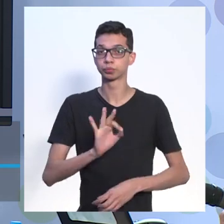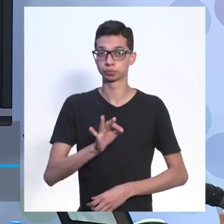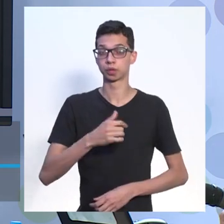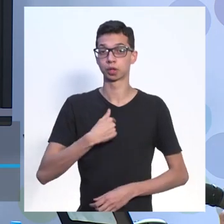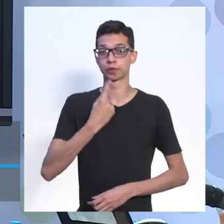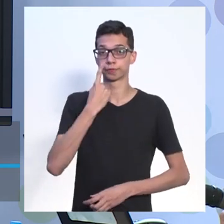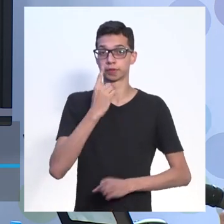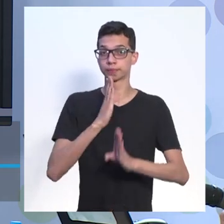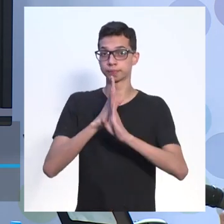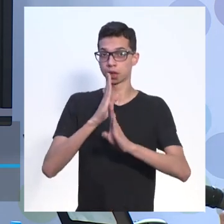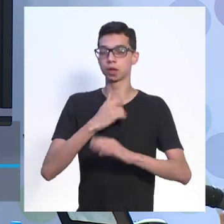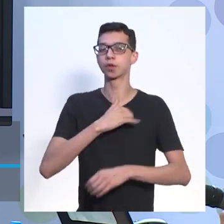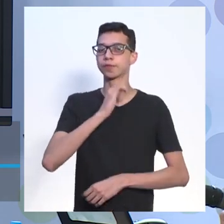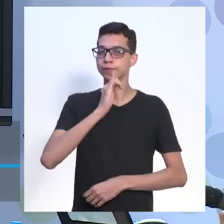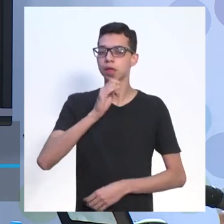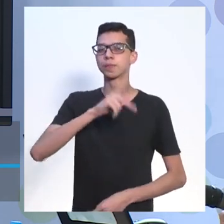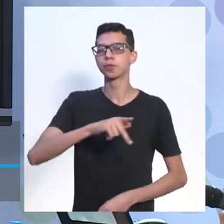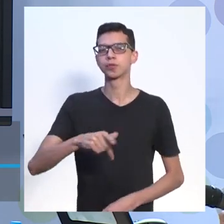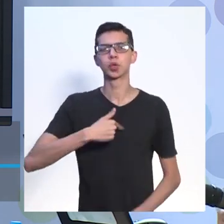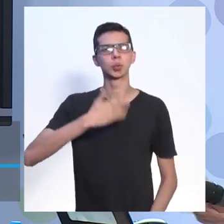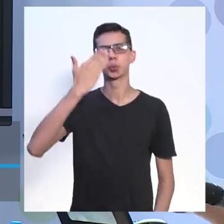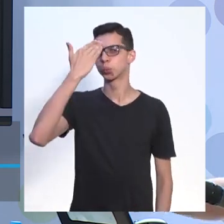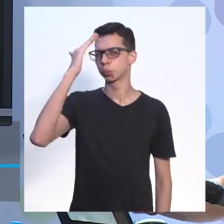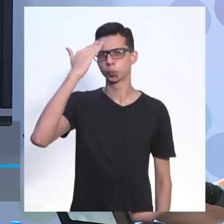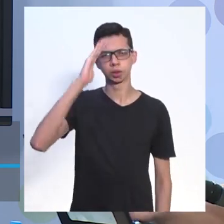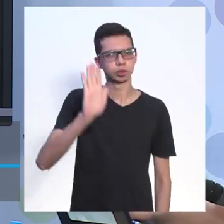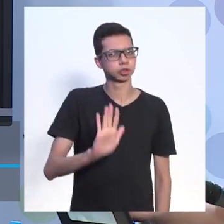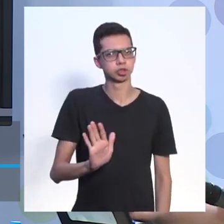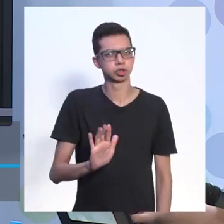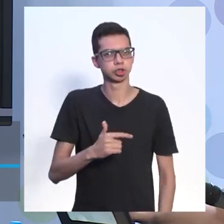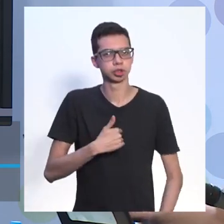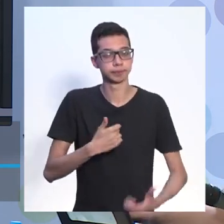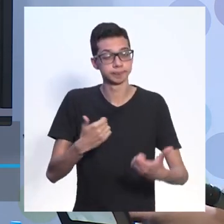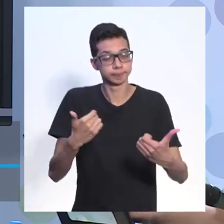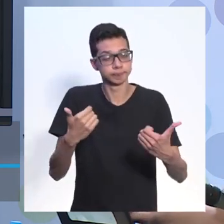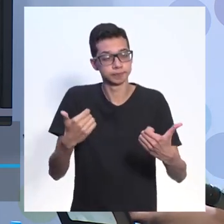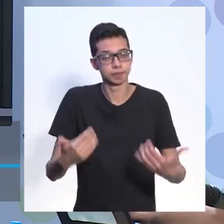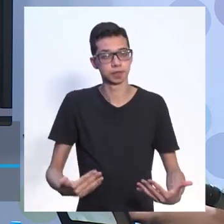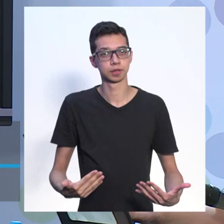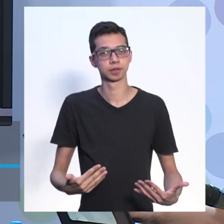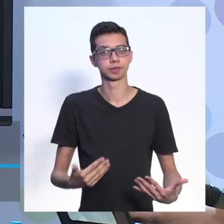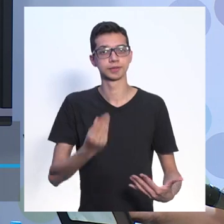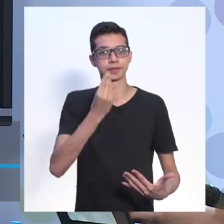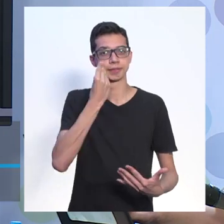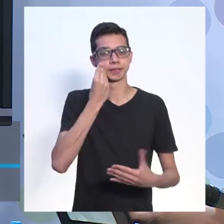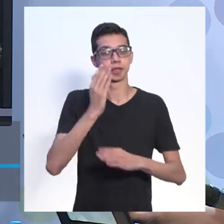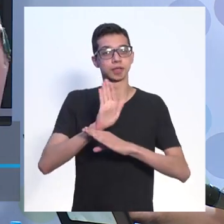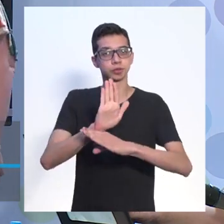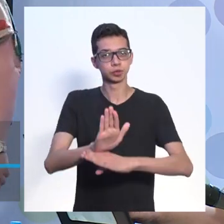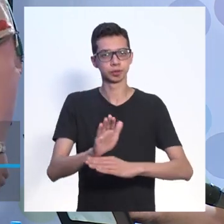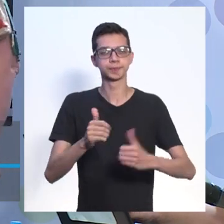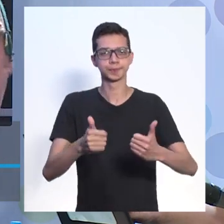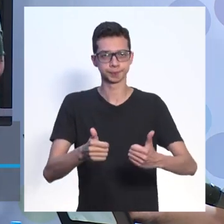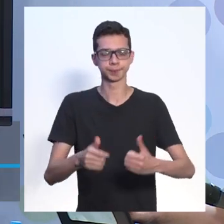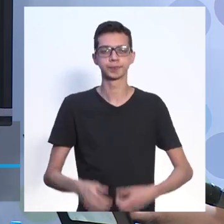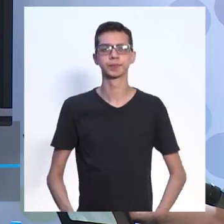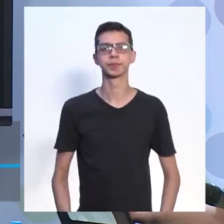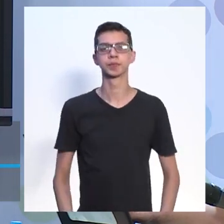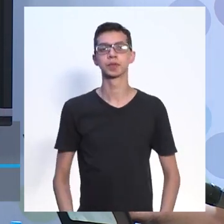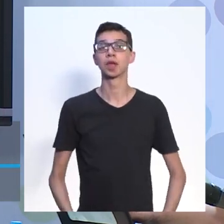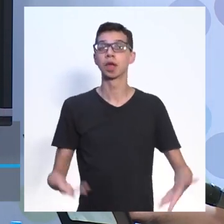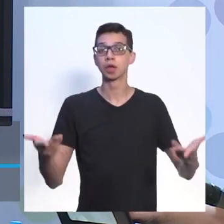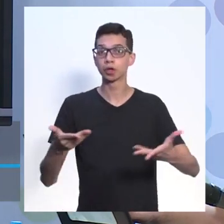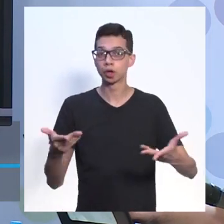como falar, professor, eu não entendi tal coisa. E aí a gente tenta ajudar vocês, correto? Então, vamos